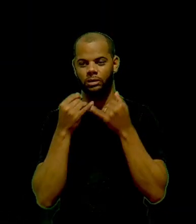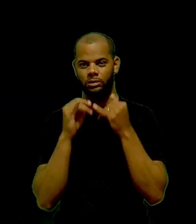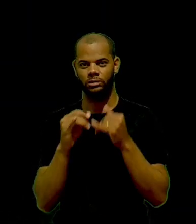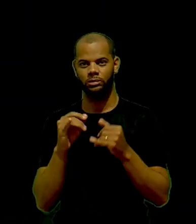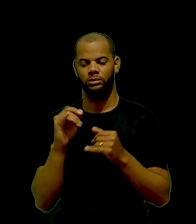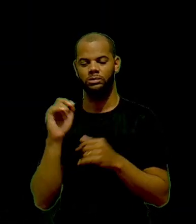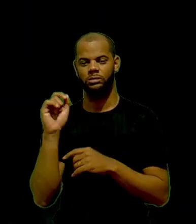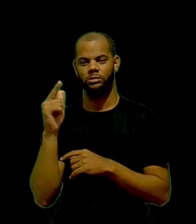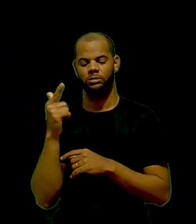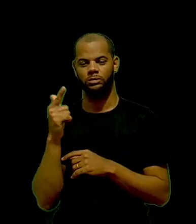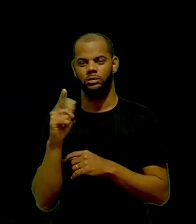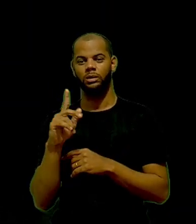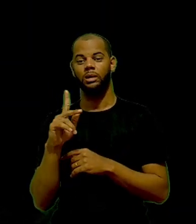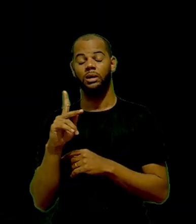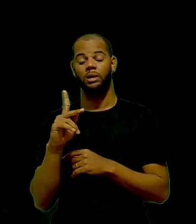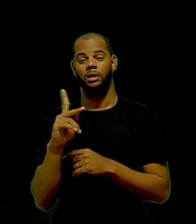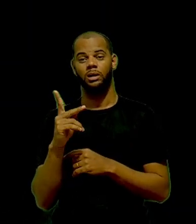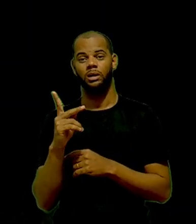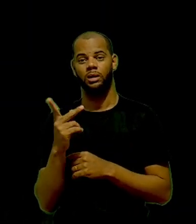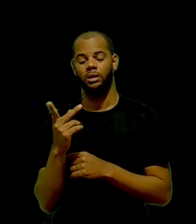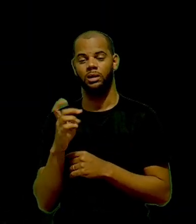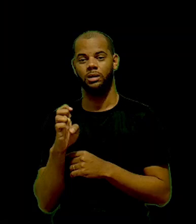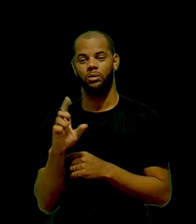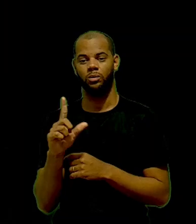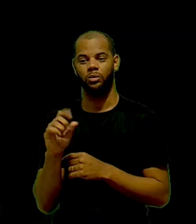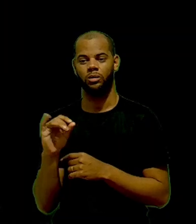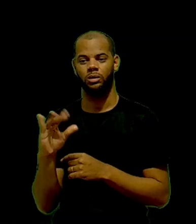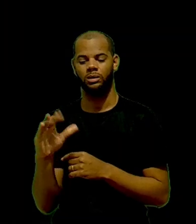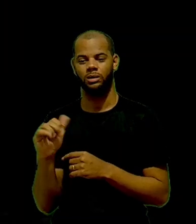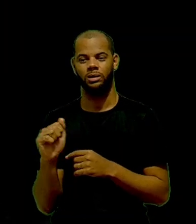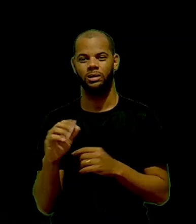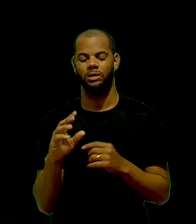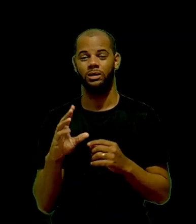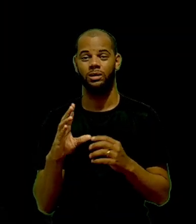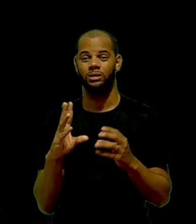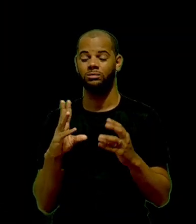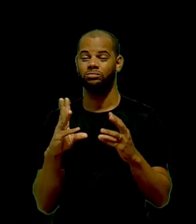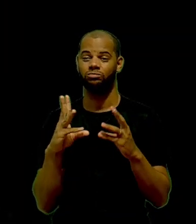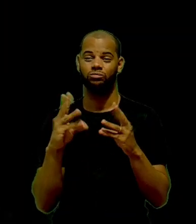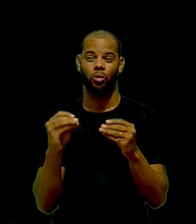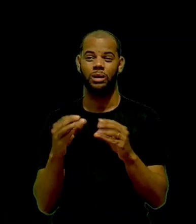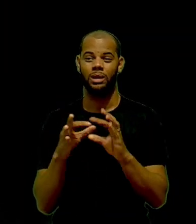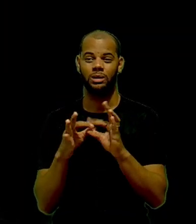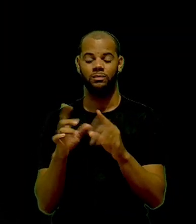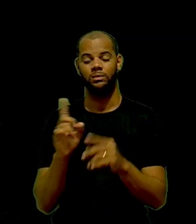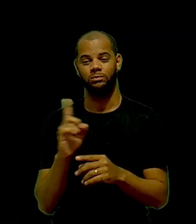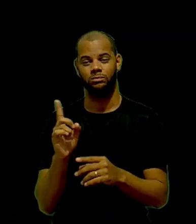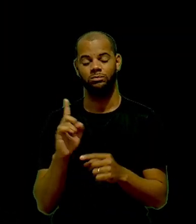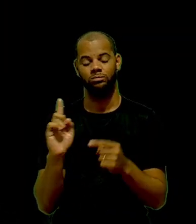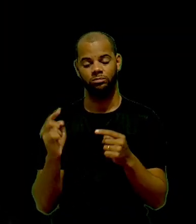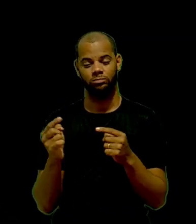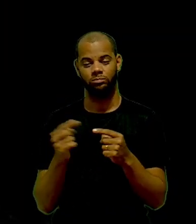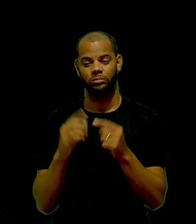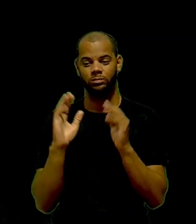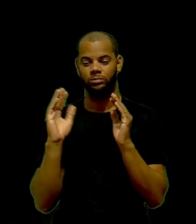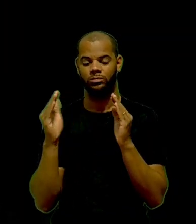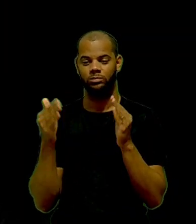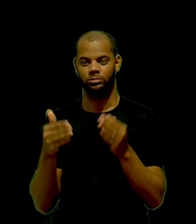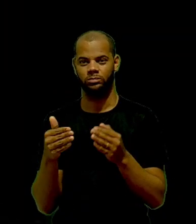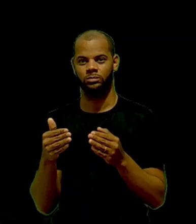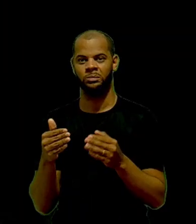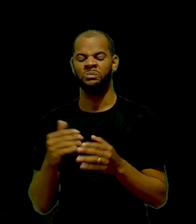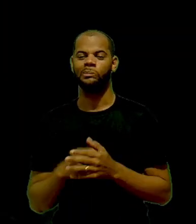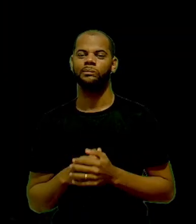para a energia eólica, mas a energia eólica não é disponível em cada local. Então, estou focando bem a